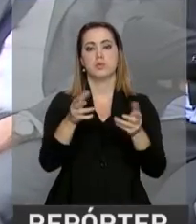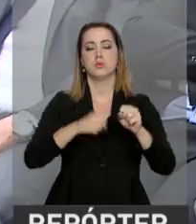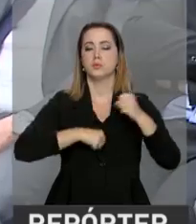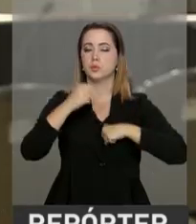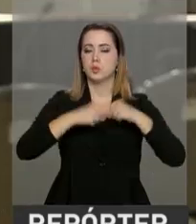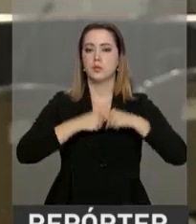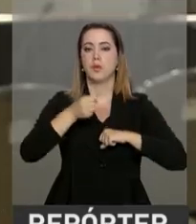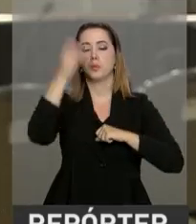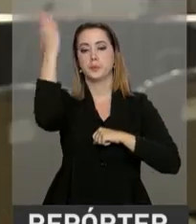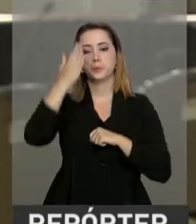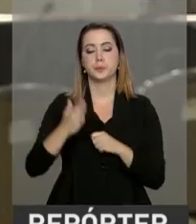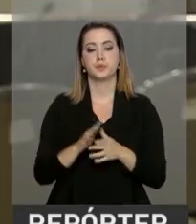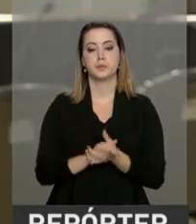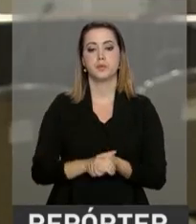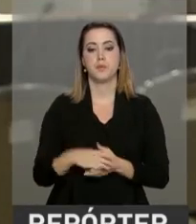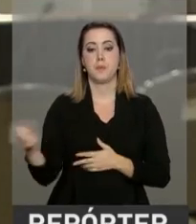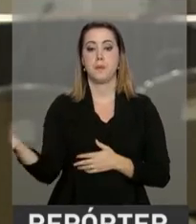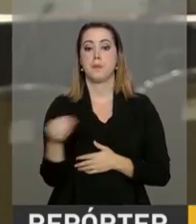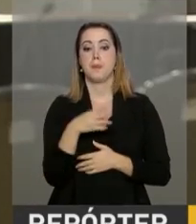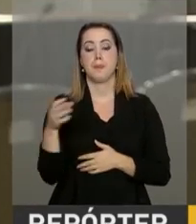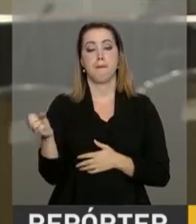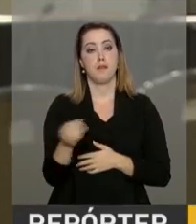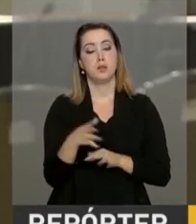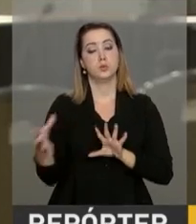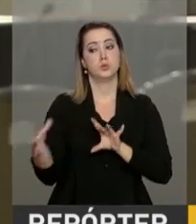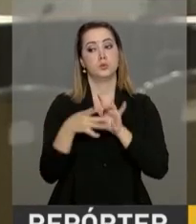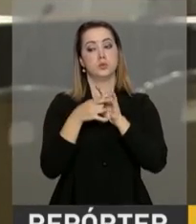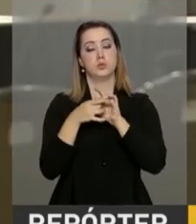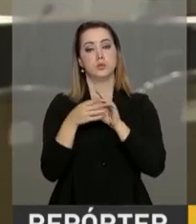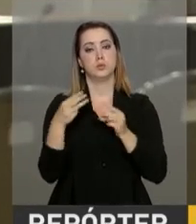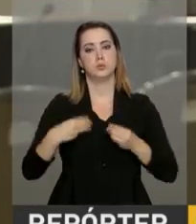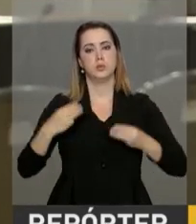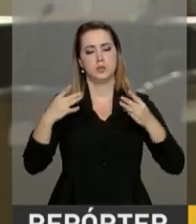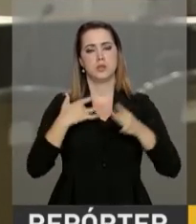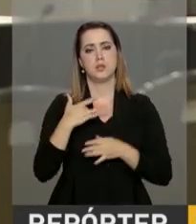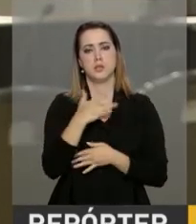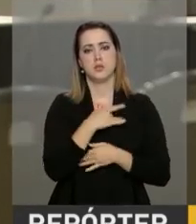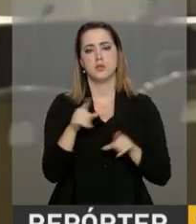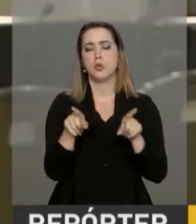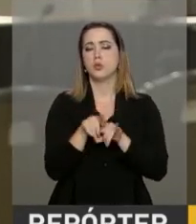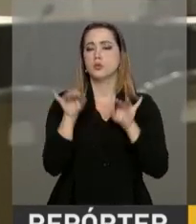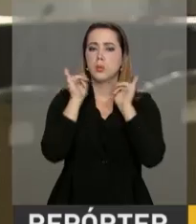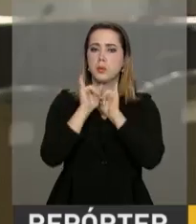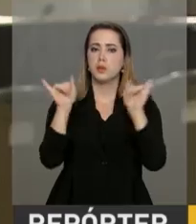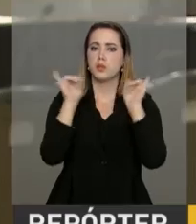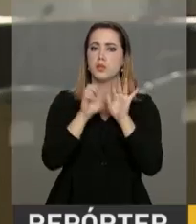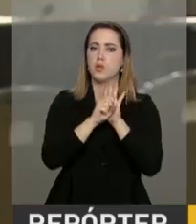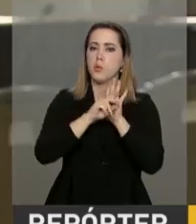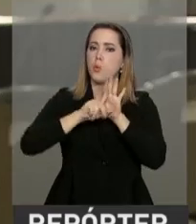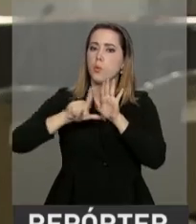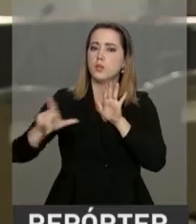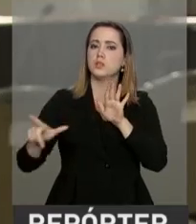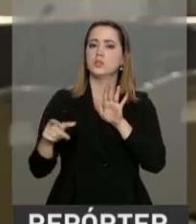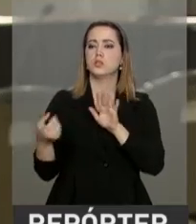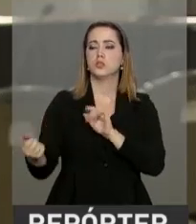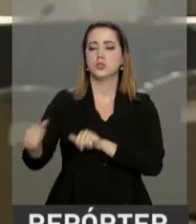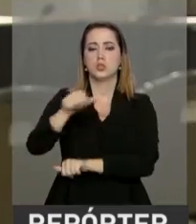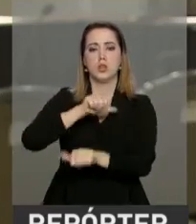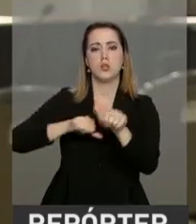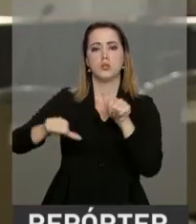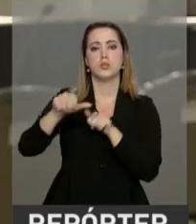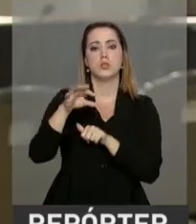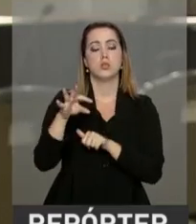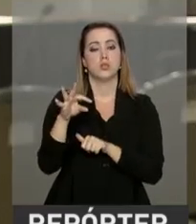produção nacional. Além das novas parcerias, o ministro da Saúde também anunciou o lançamento do edital de transferência de tecnologia